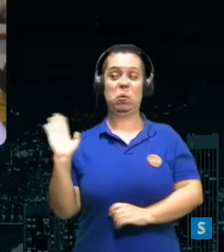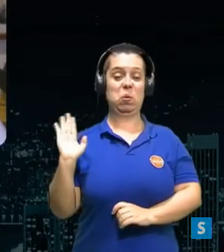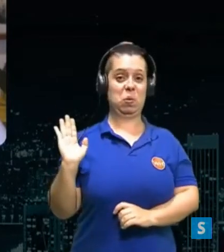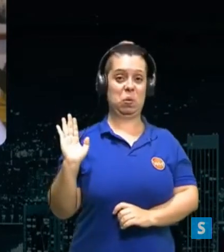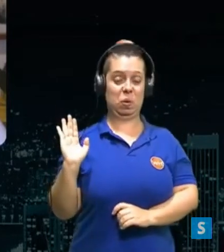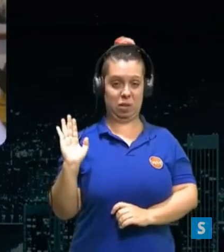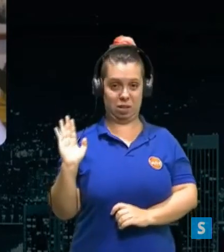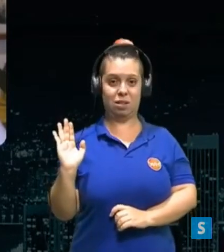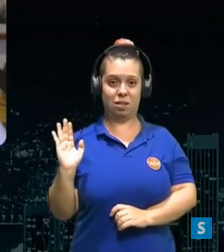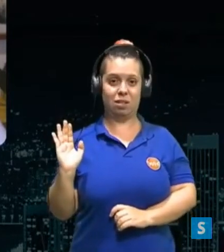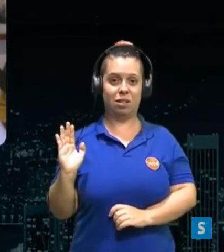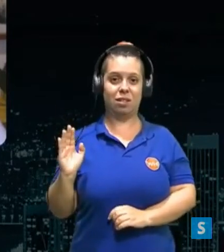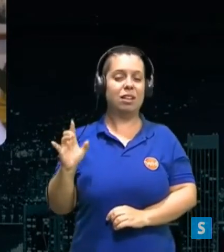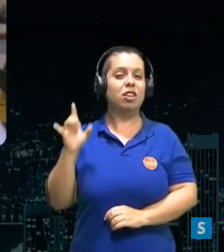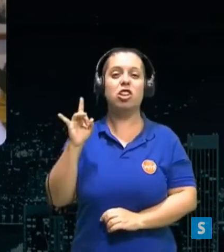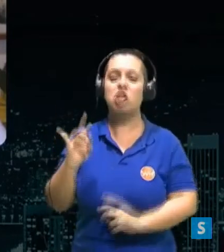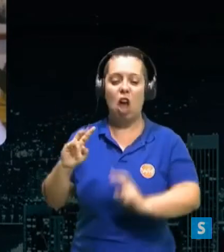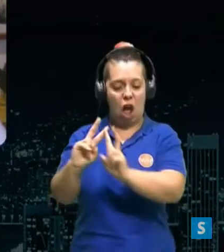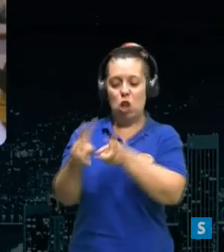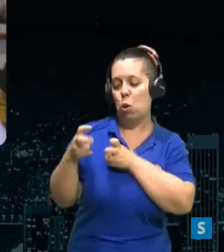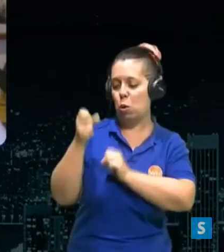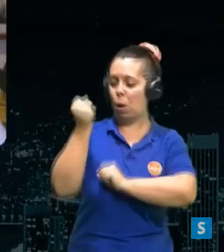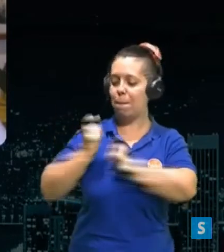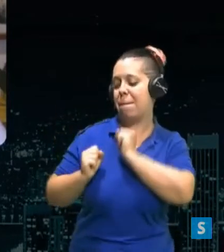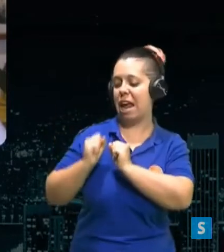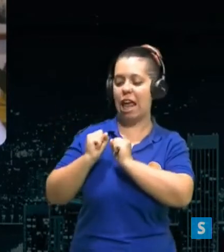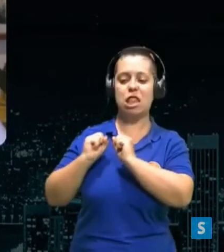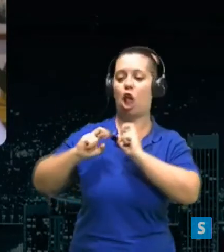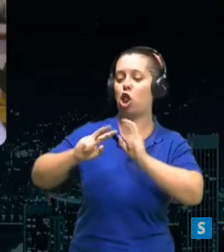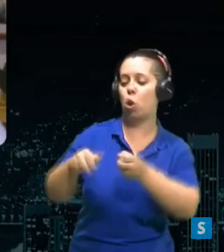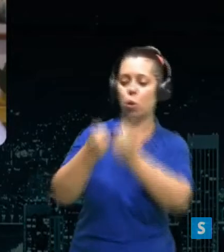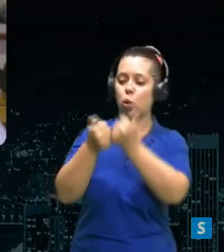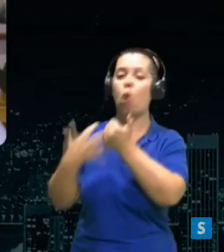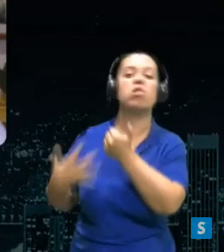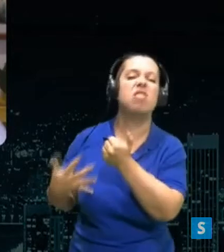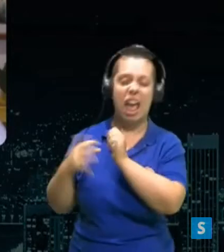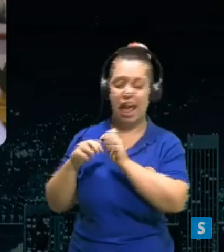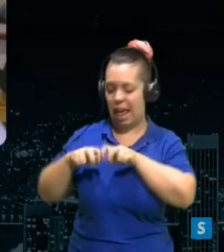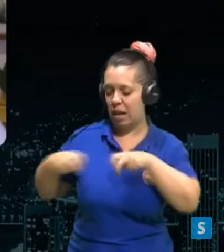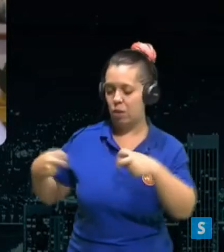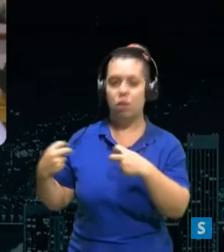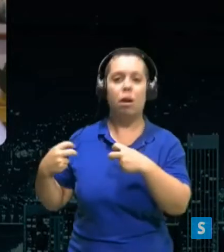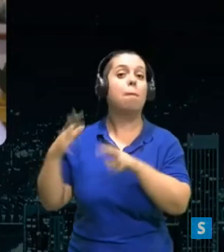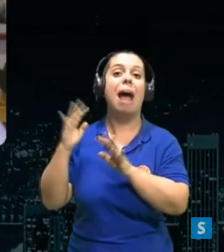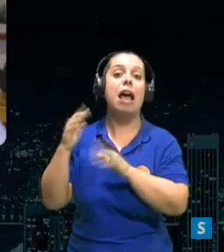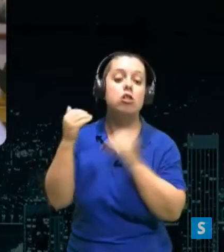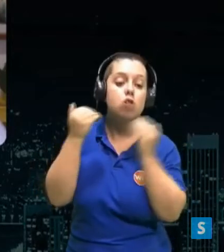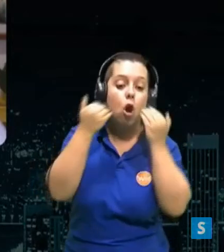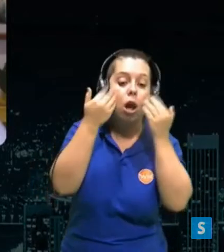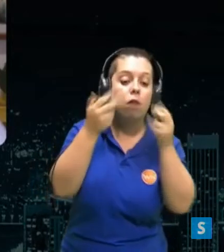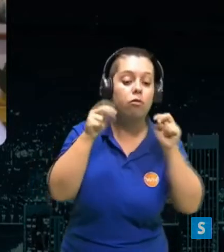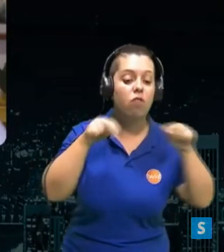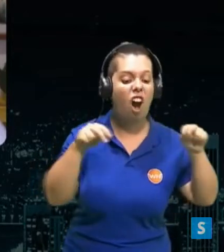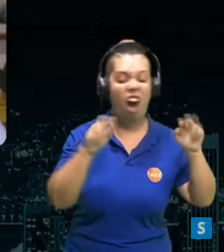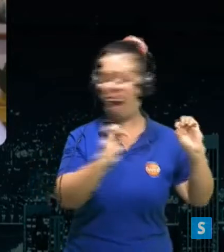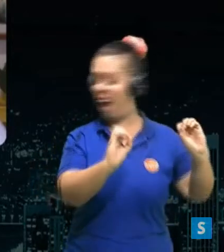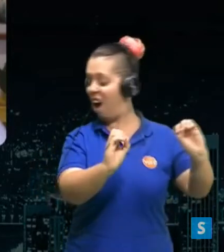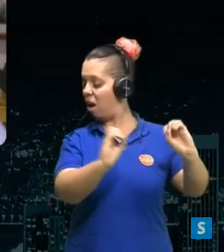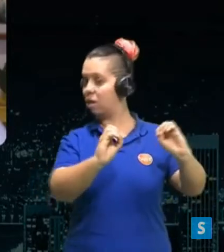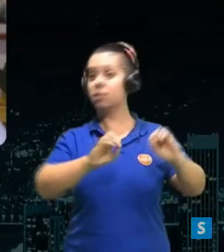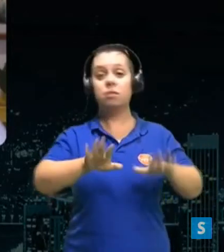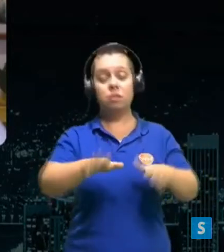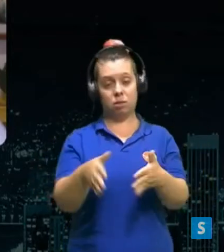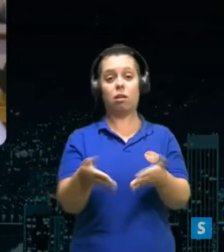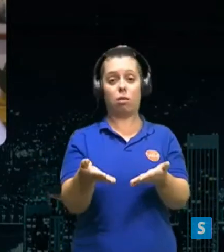da empresa o conselho de investidores a e sem pensar no mundo lá fora então isso é uma